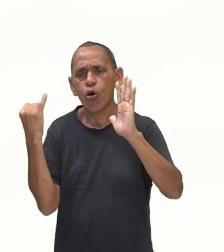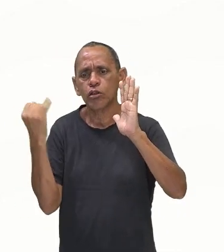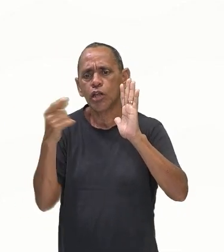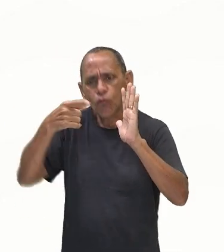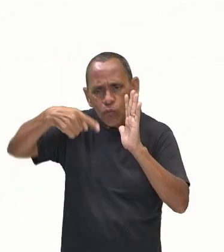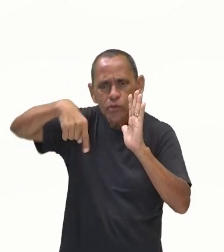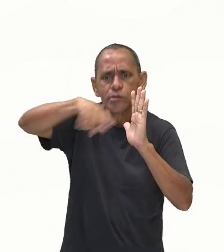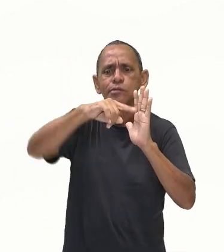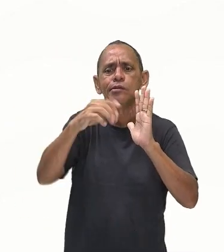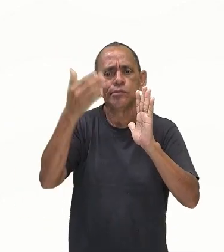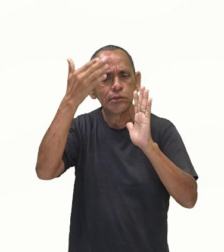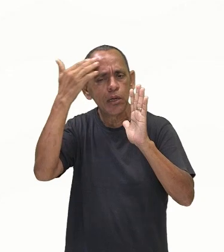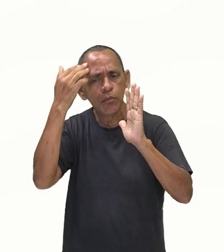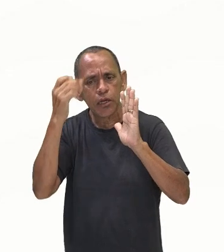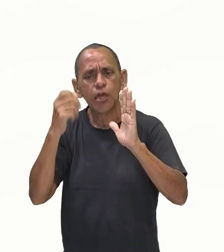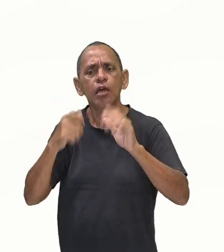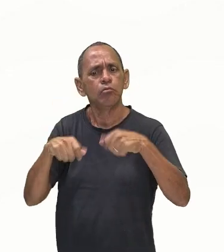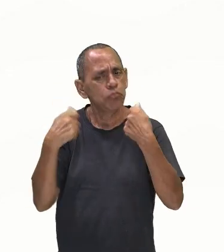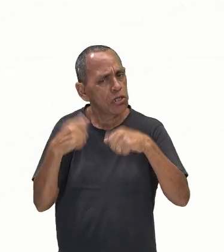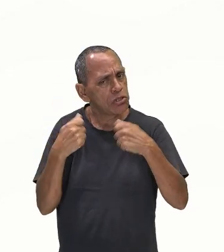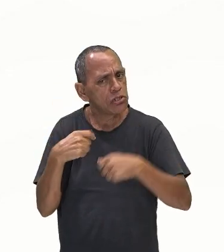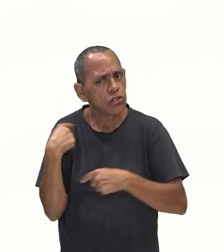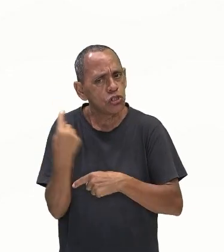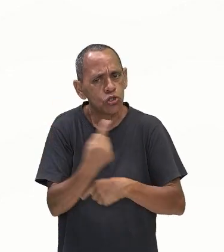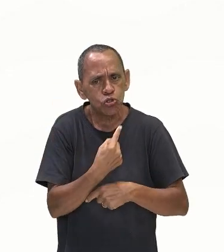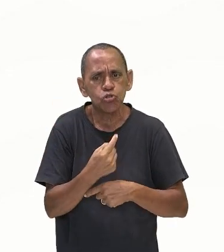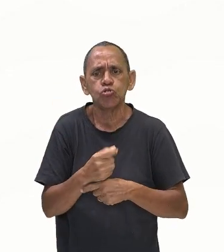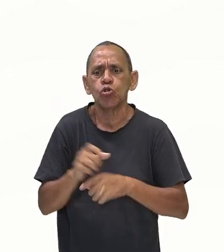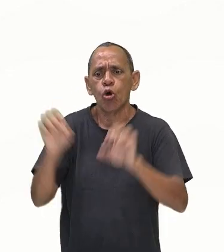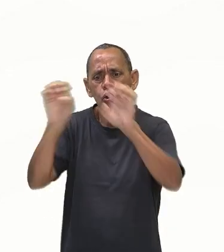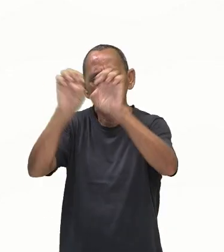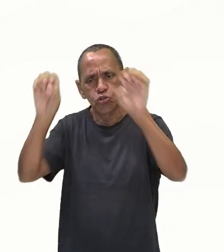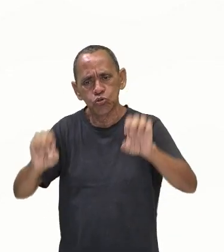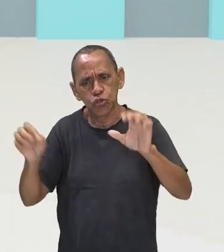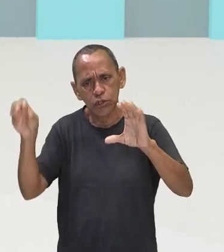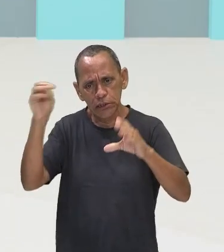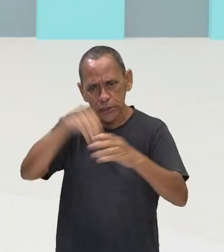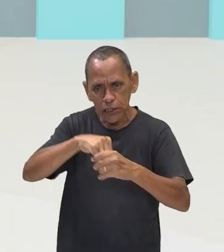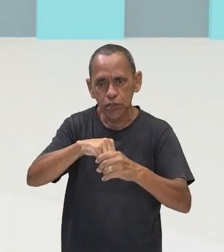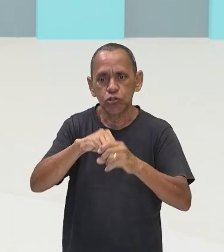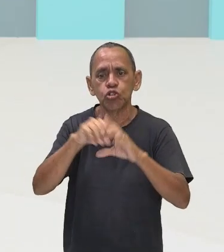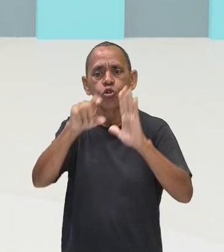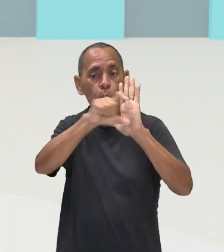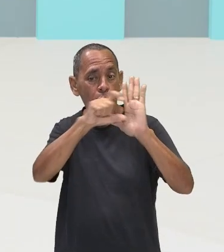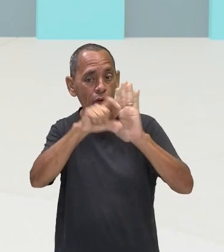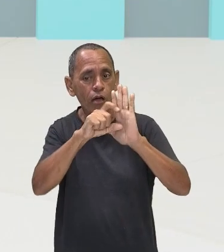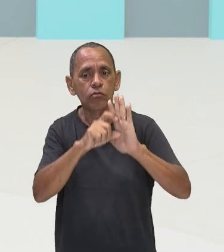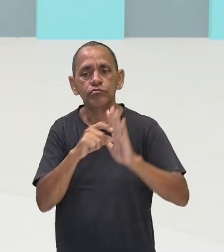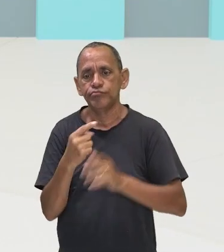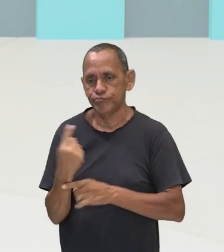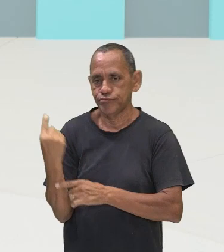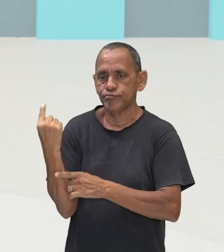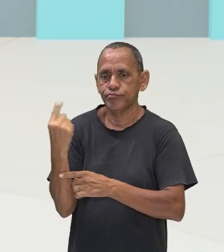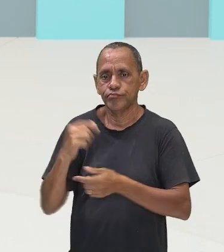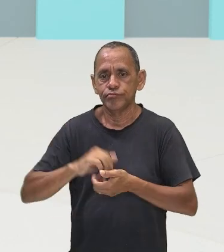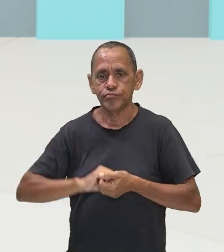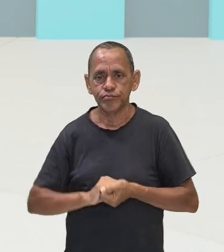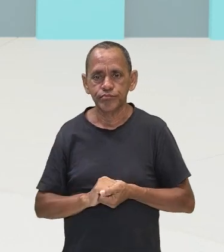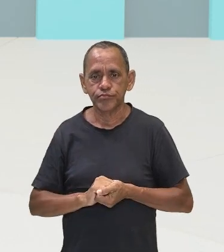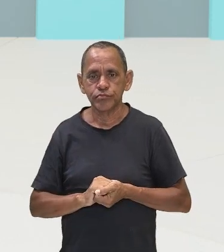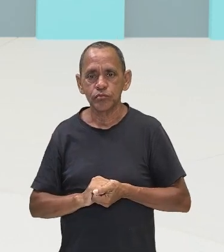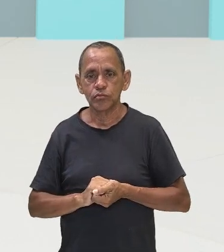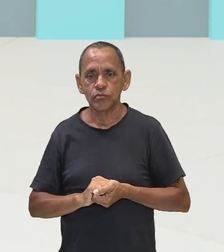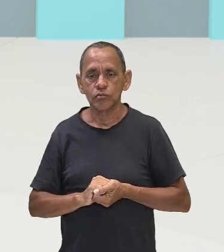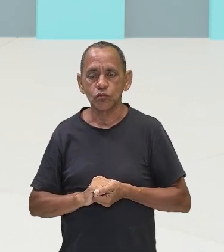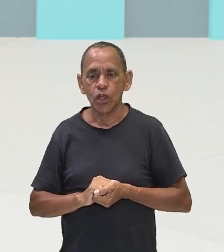gente precisa ter aí a estruturação desse parágrafo. Então vejam comigo. Nós, como eu já havia falado